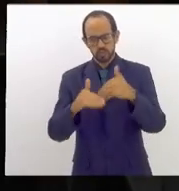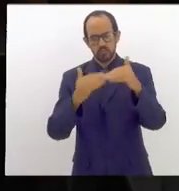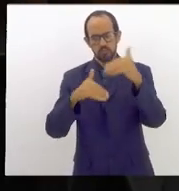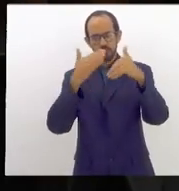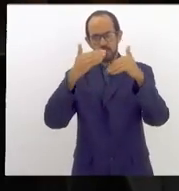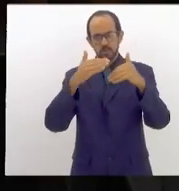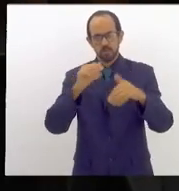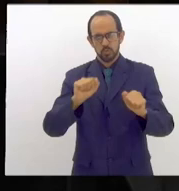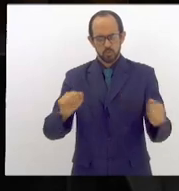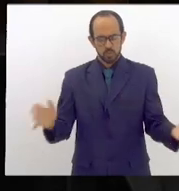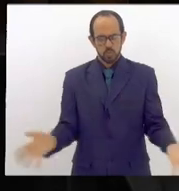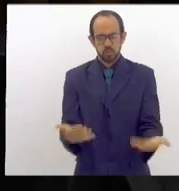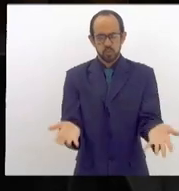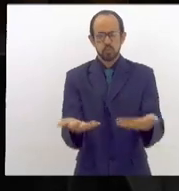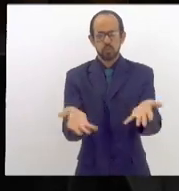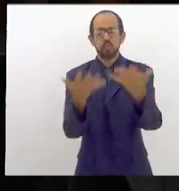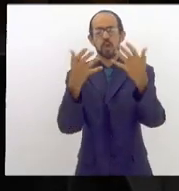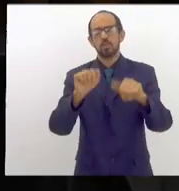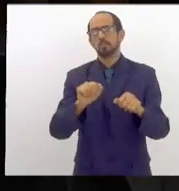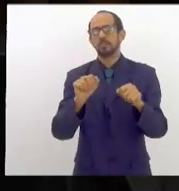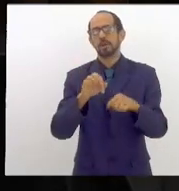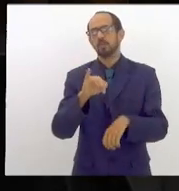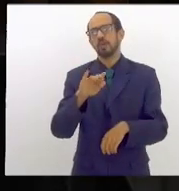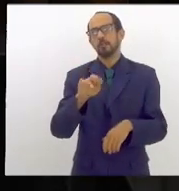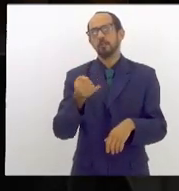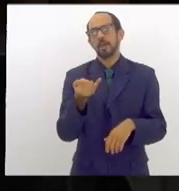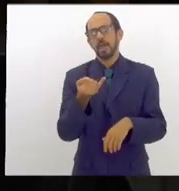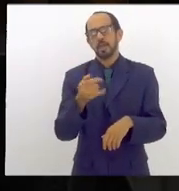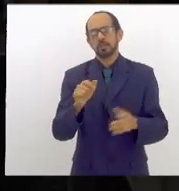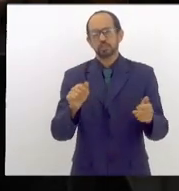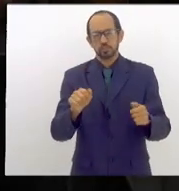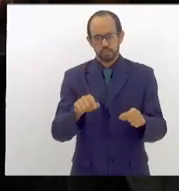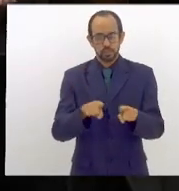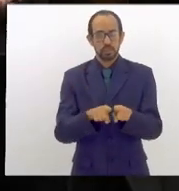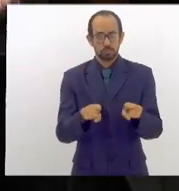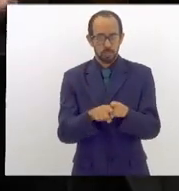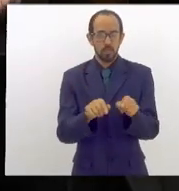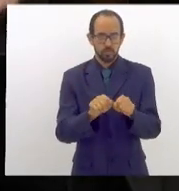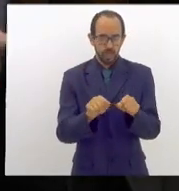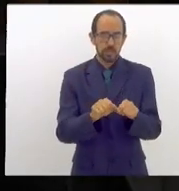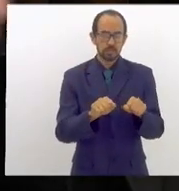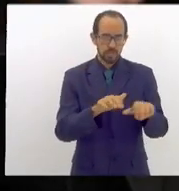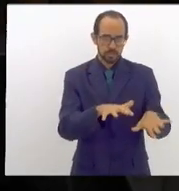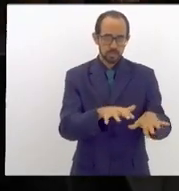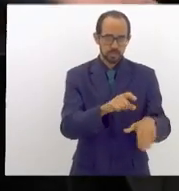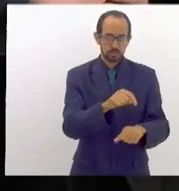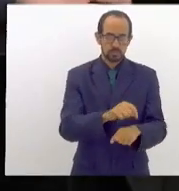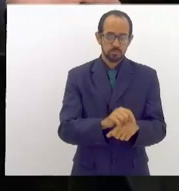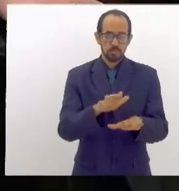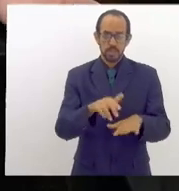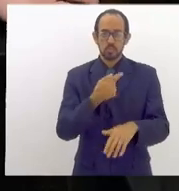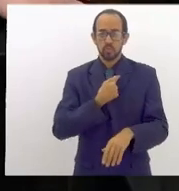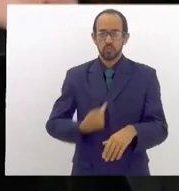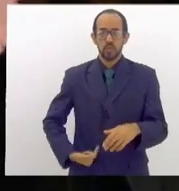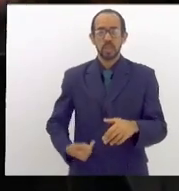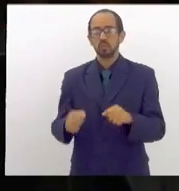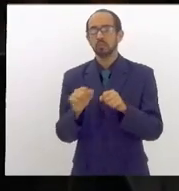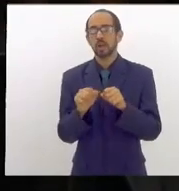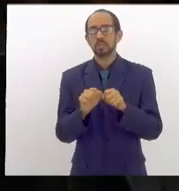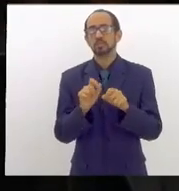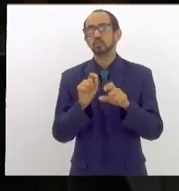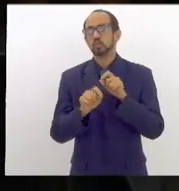e estimula com que a faberse somente esse caminho Mas que que o governo faz